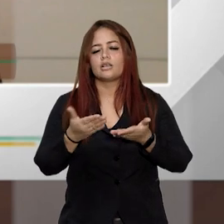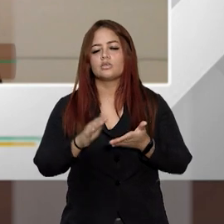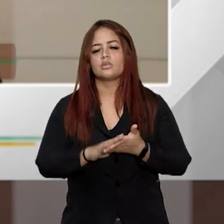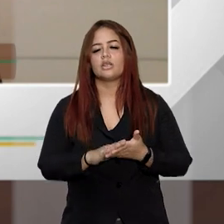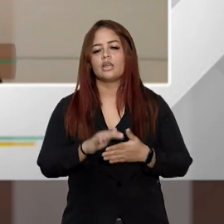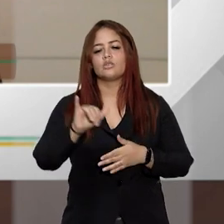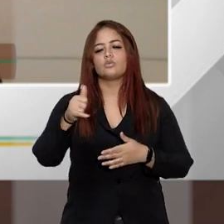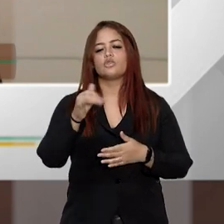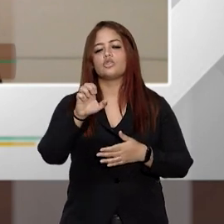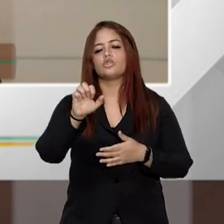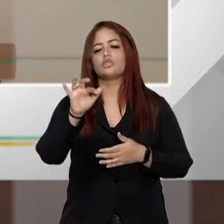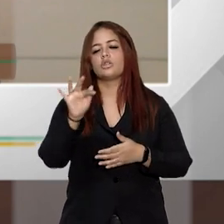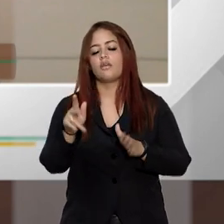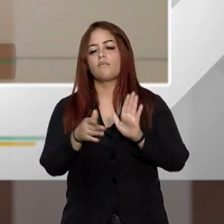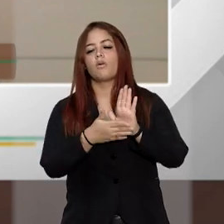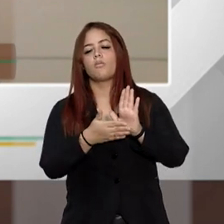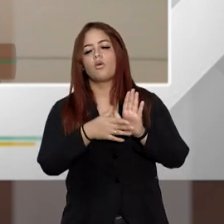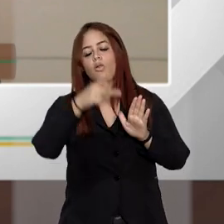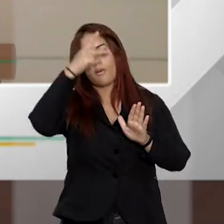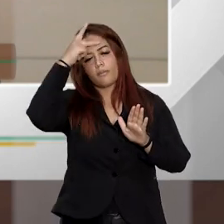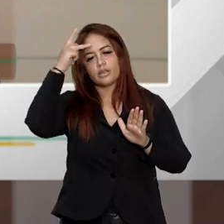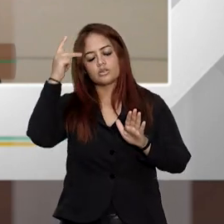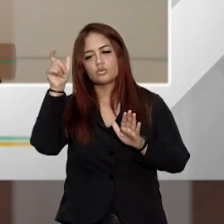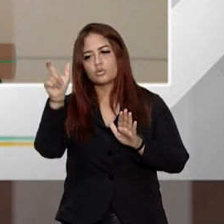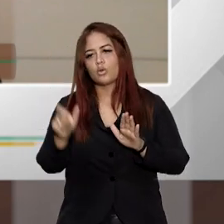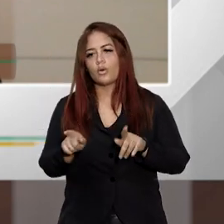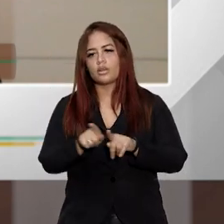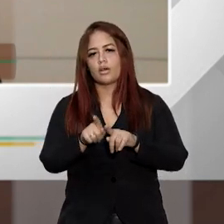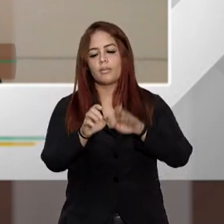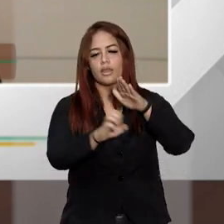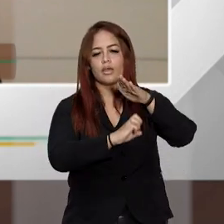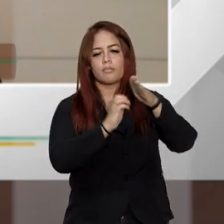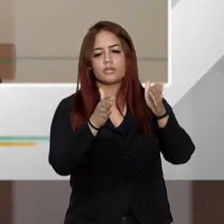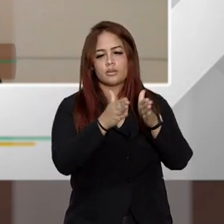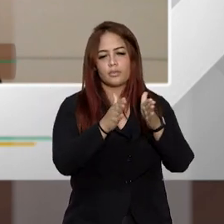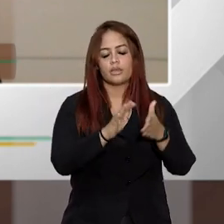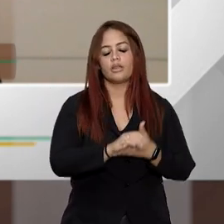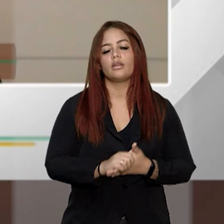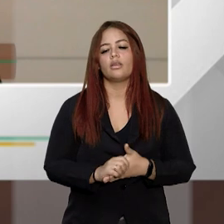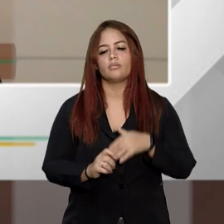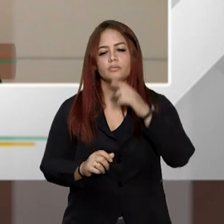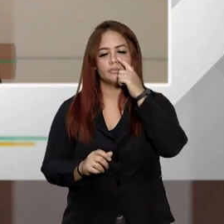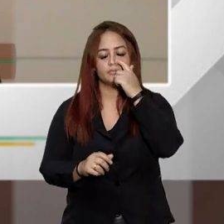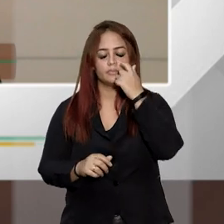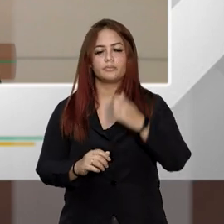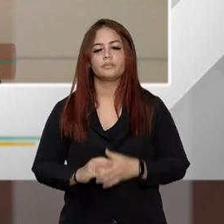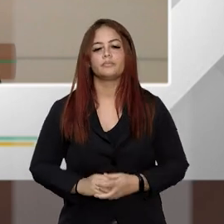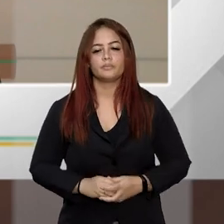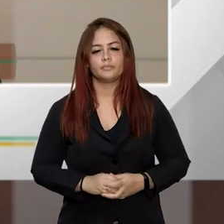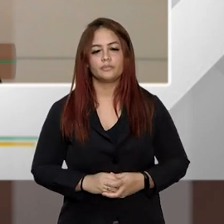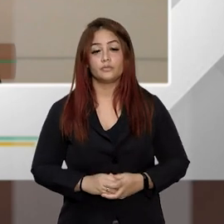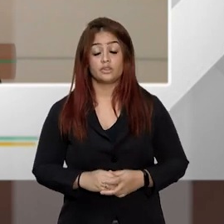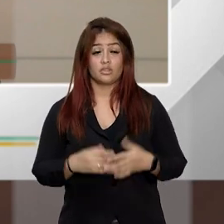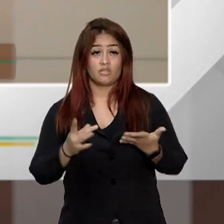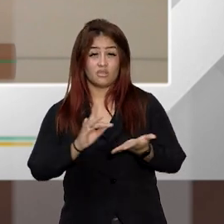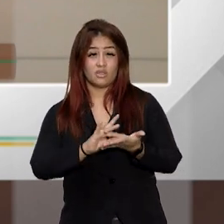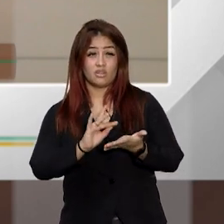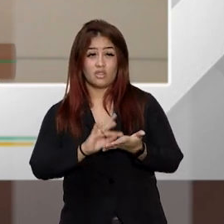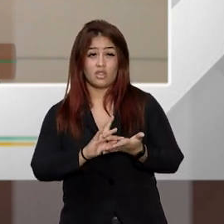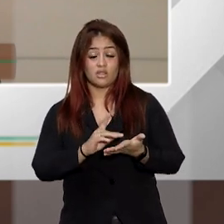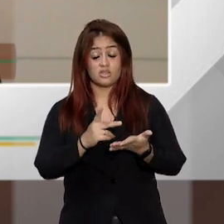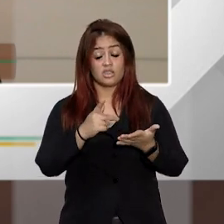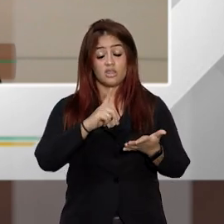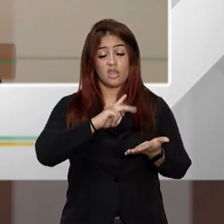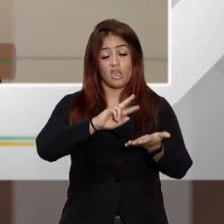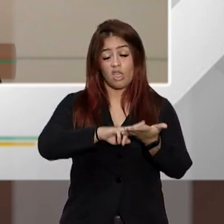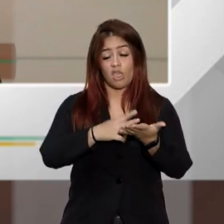no juizado federal ser proposta por pessoas físicas, microempresas e empresas de pequeno porte, assim definidas em lei. Isso acaba sendo